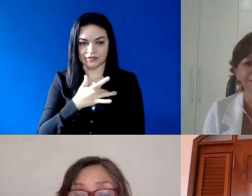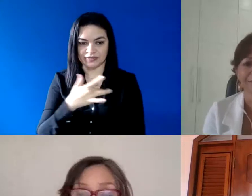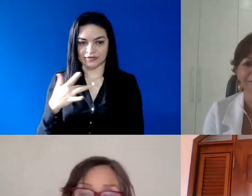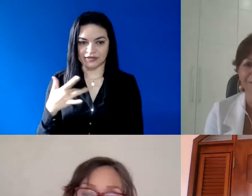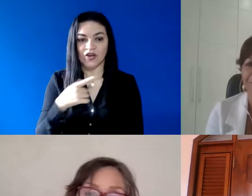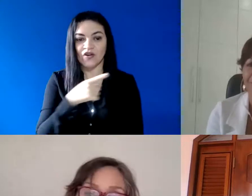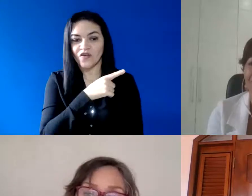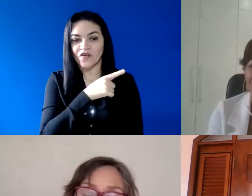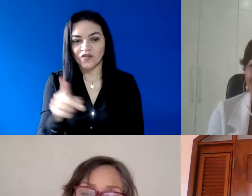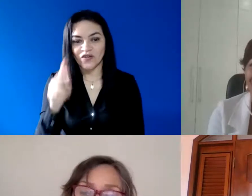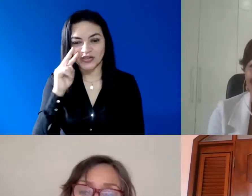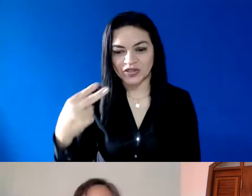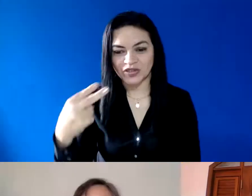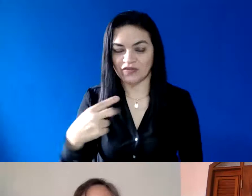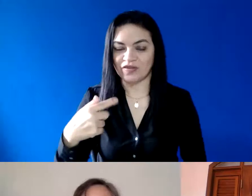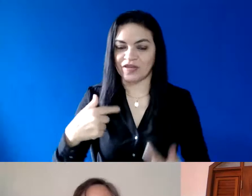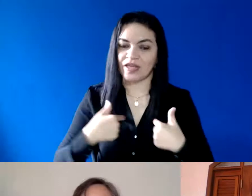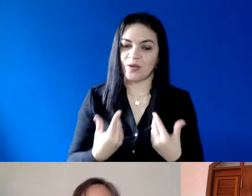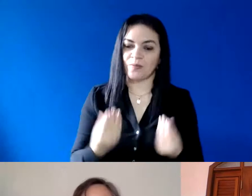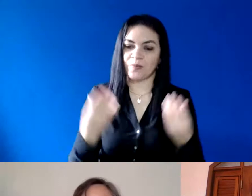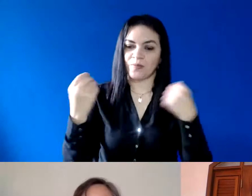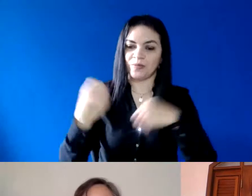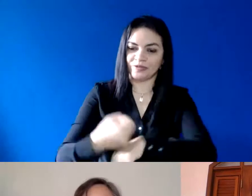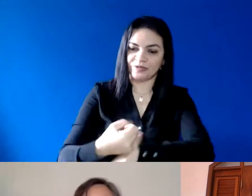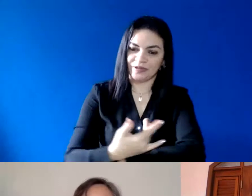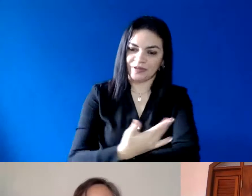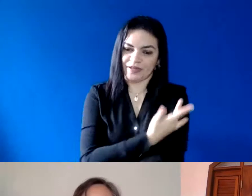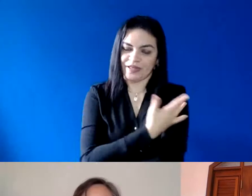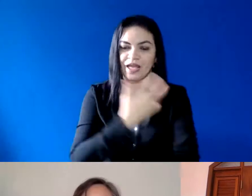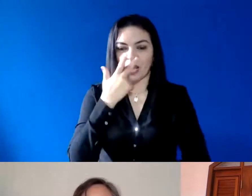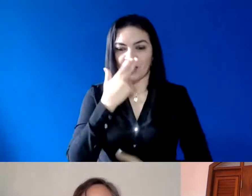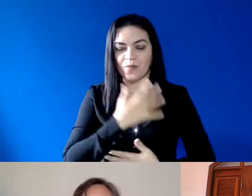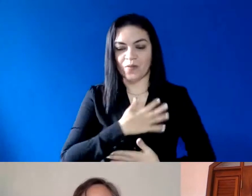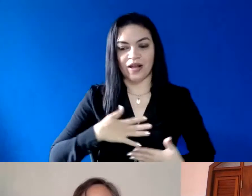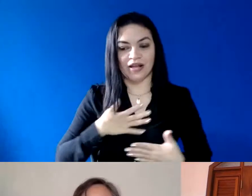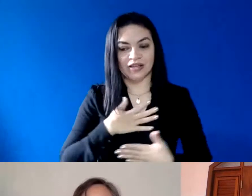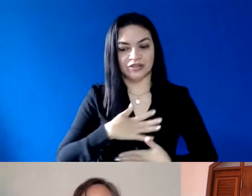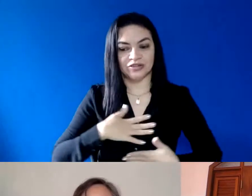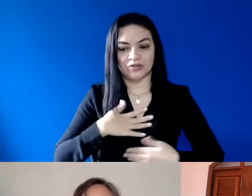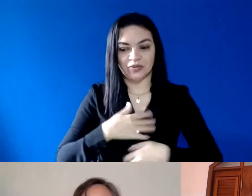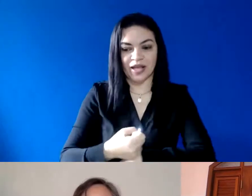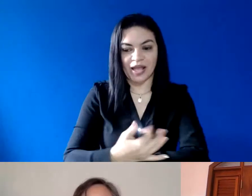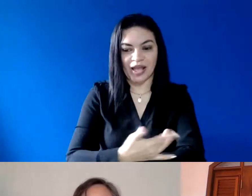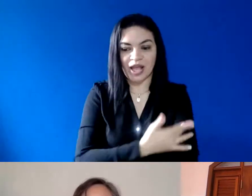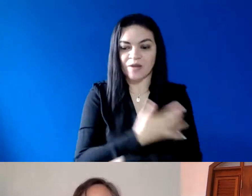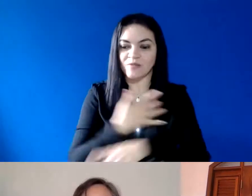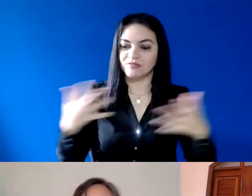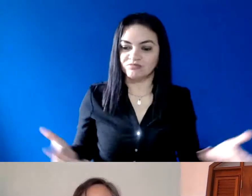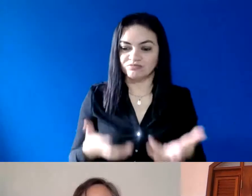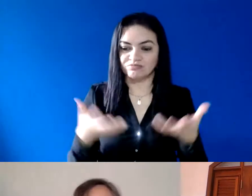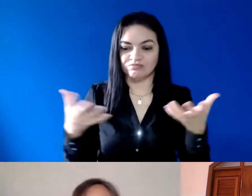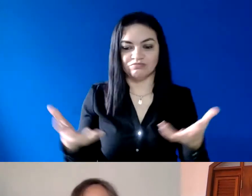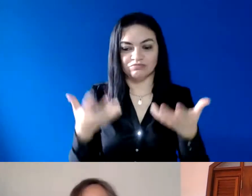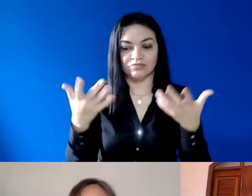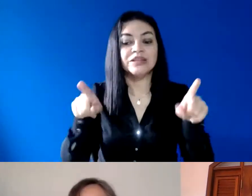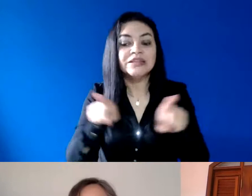Vocês estão vendo que eu estou muito emocionada. Eu acho que a emoção é que nos impulsiona